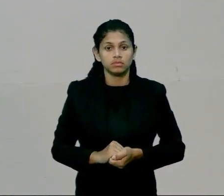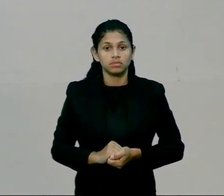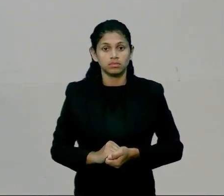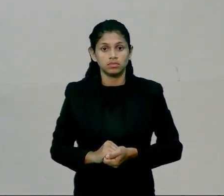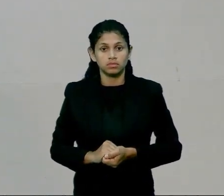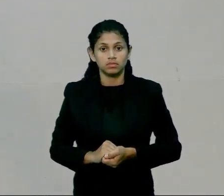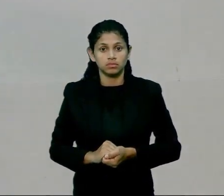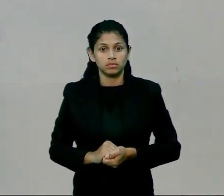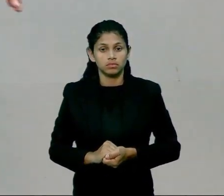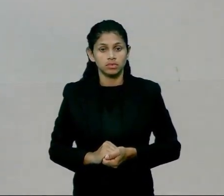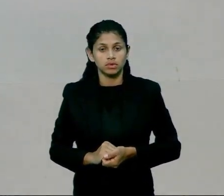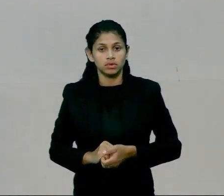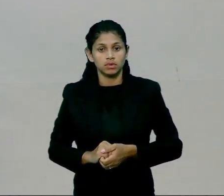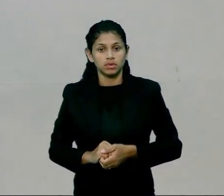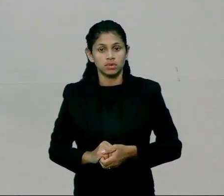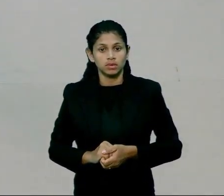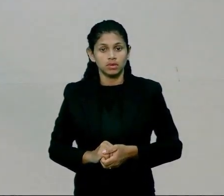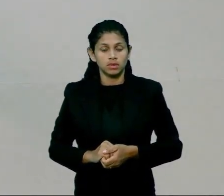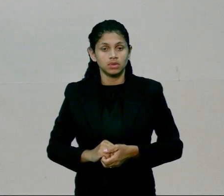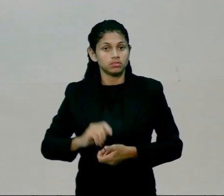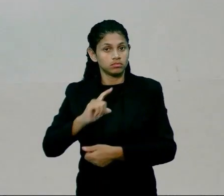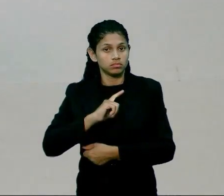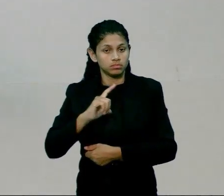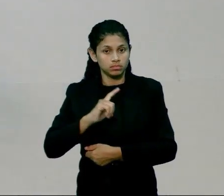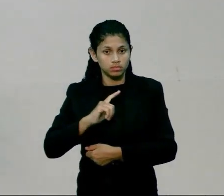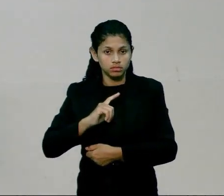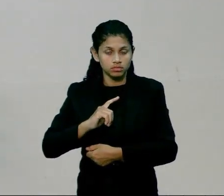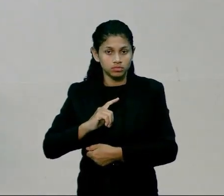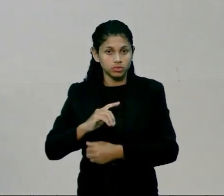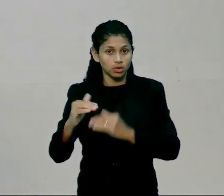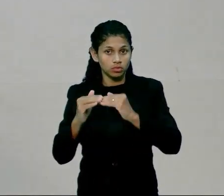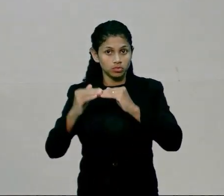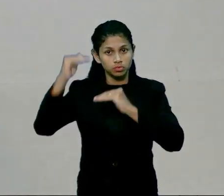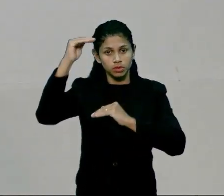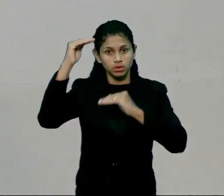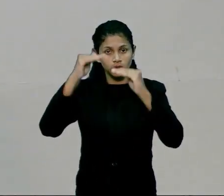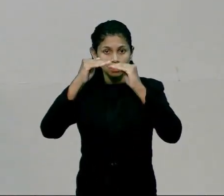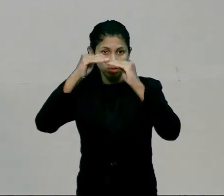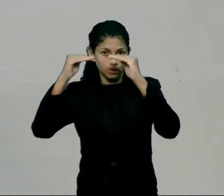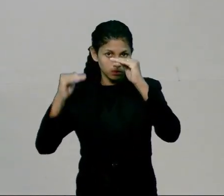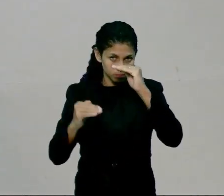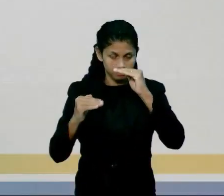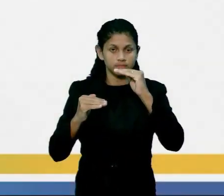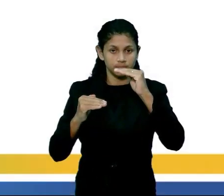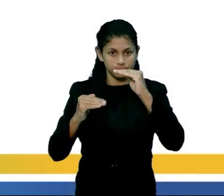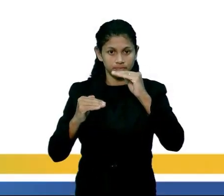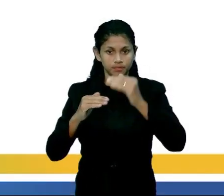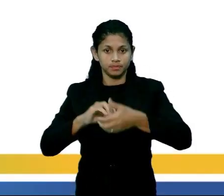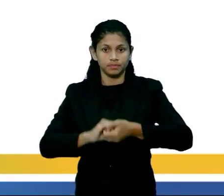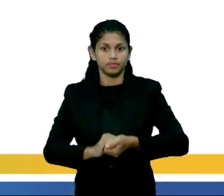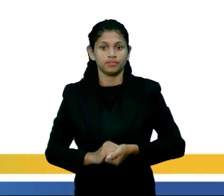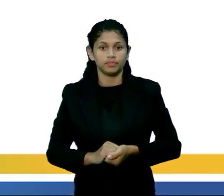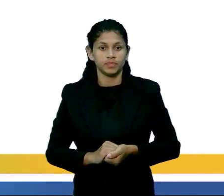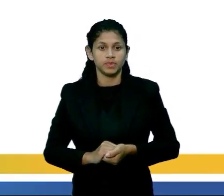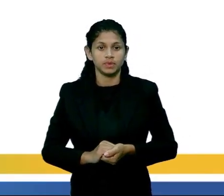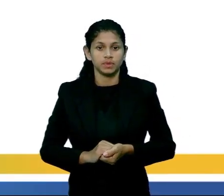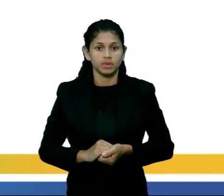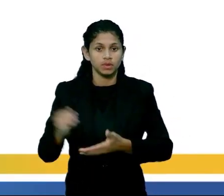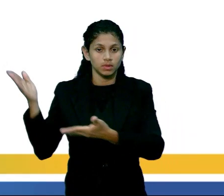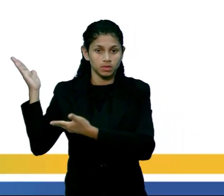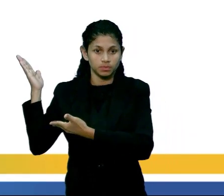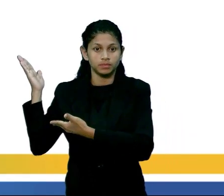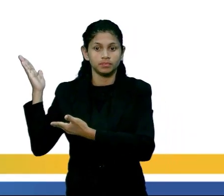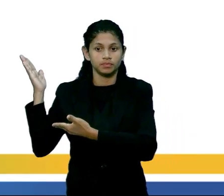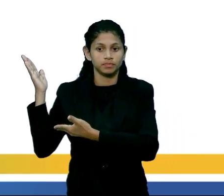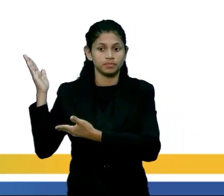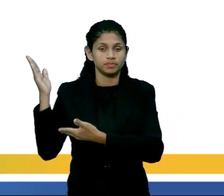quase apendurado ali. Então, temos os membros superiores, os membros inferiores, e aí algumas cinturas e tal. Temos imagem de esqueleto axial,